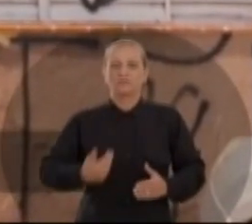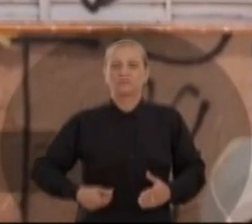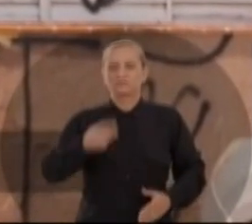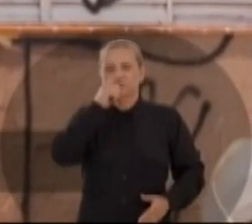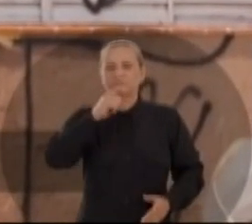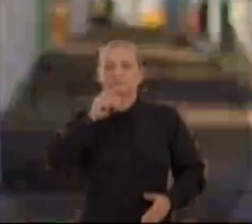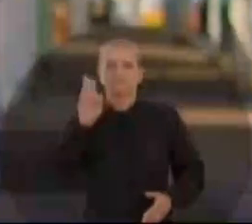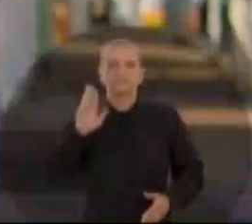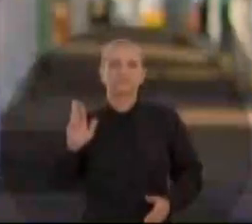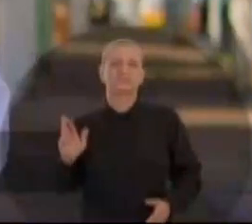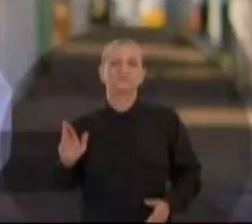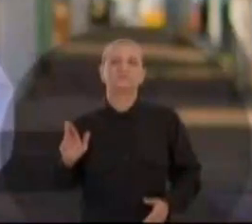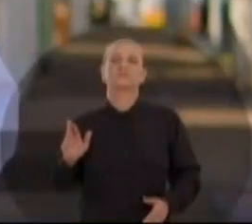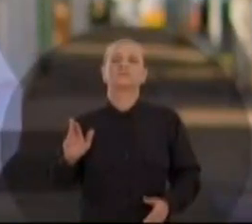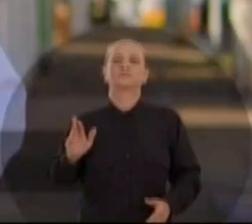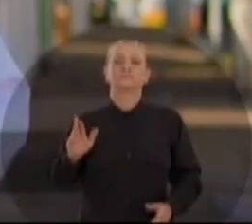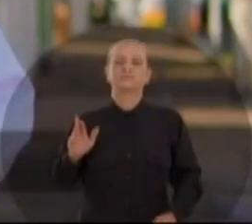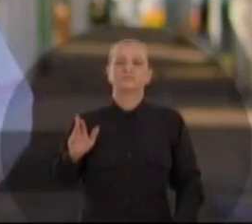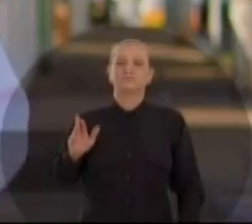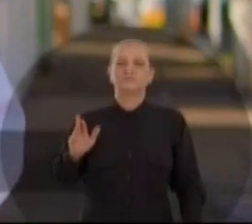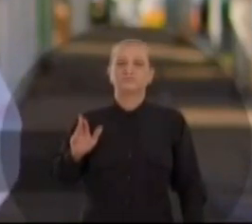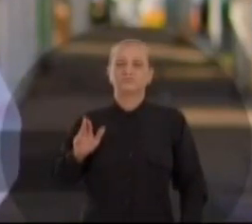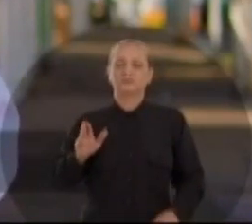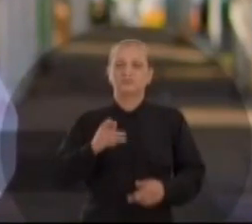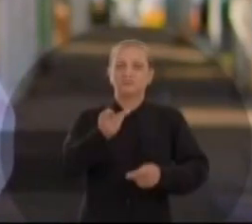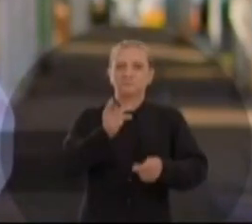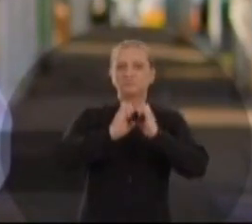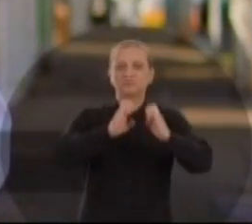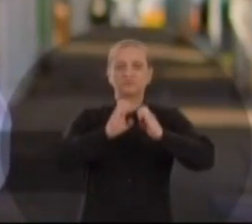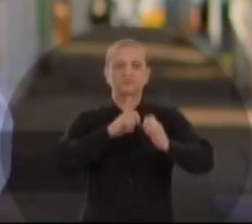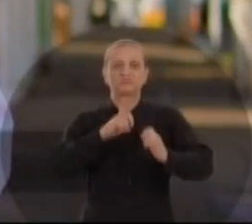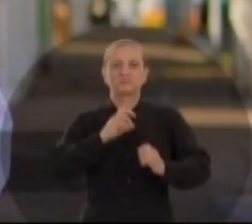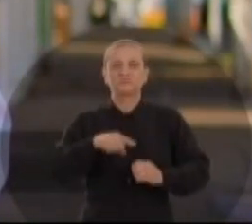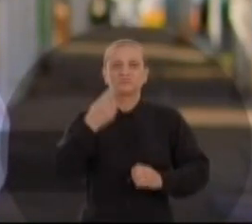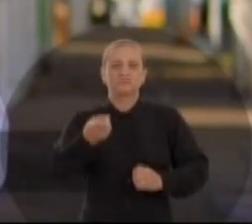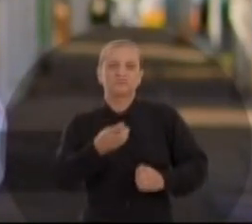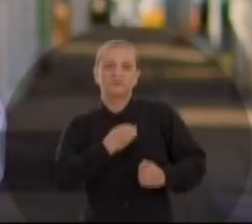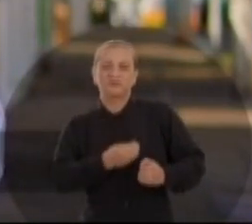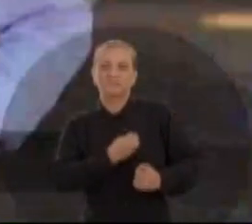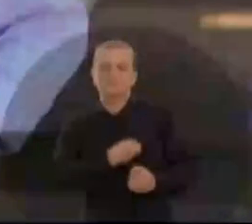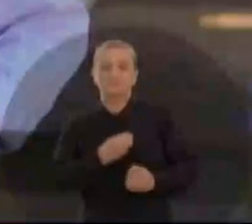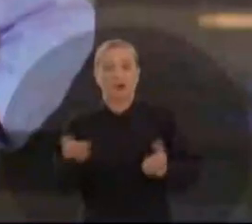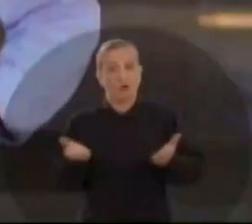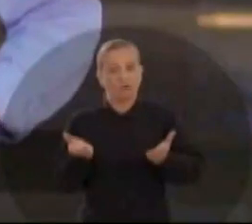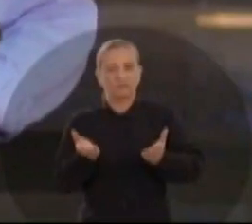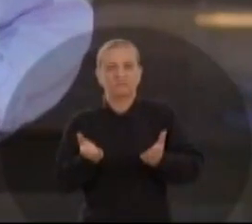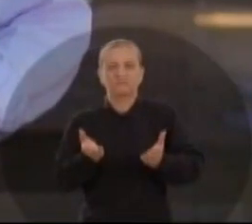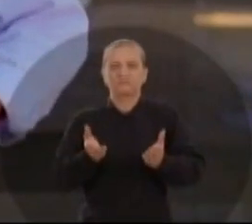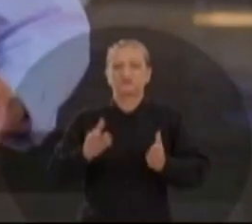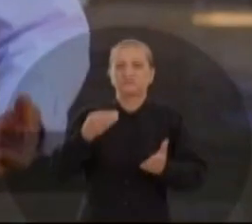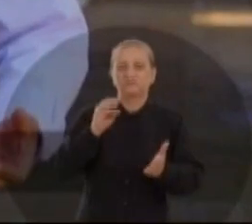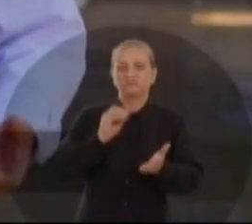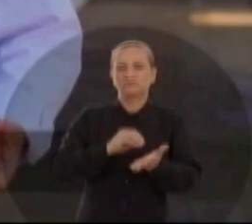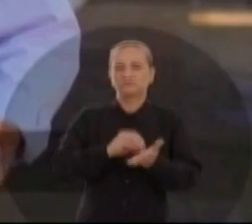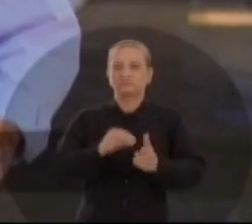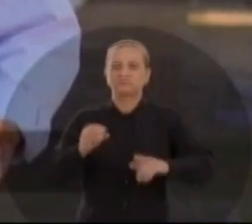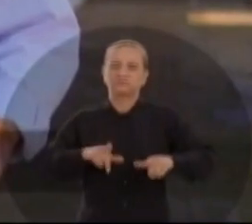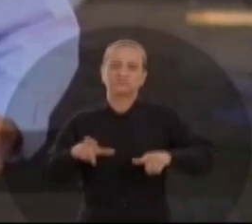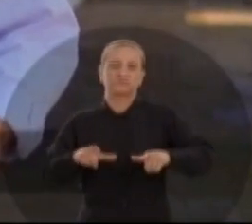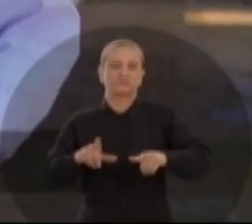No governo do Zeca, no governo do Lula, começa uma outra vida. Hoje, o desemprego acabou com